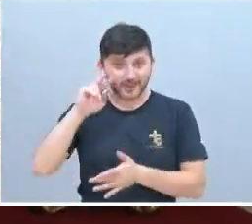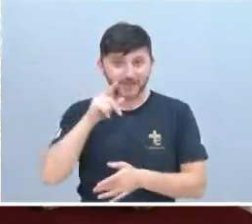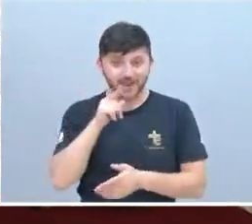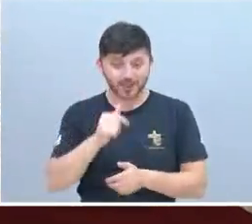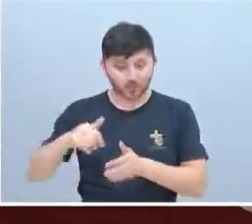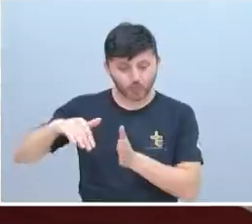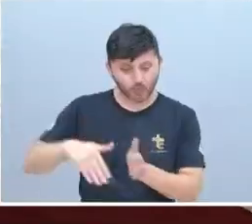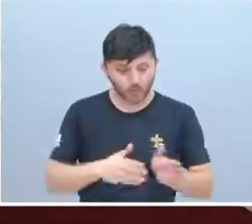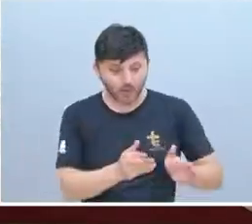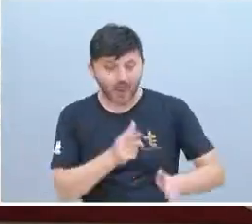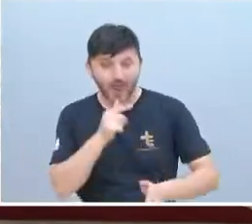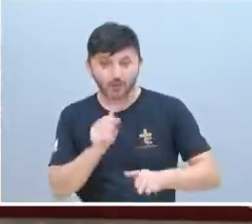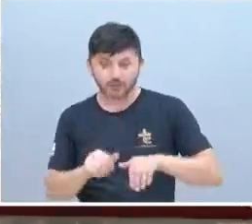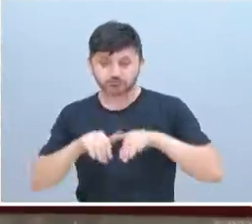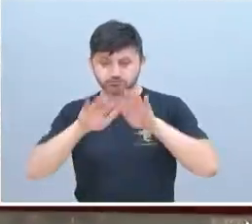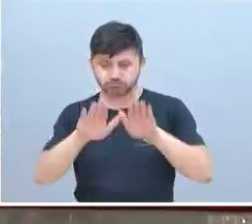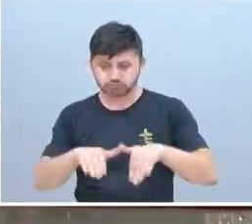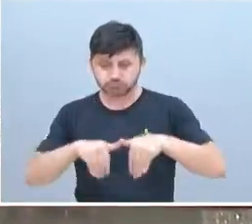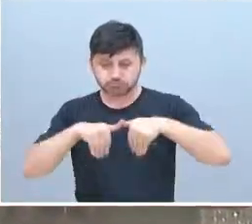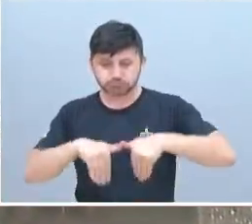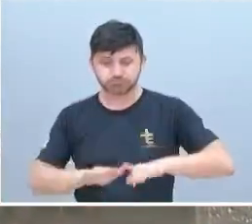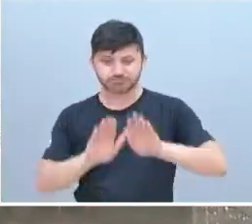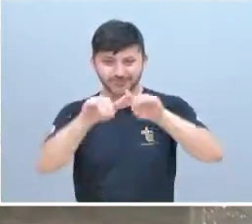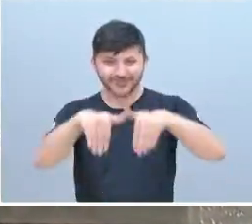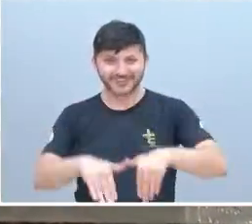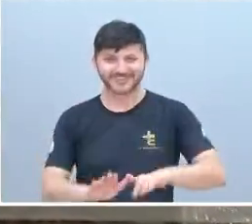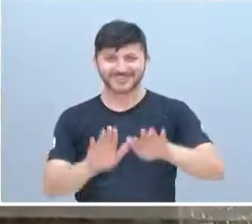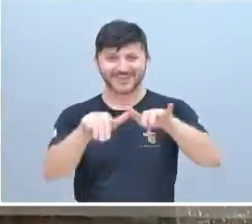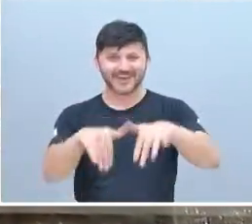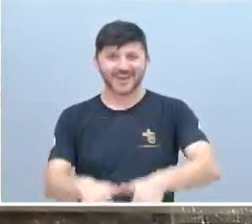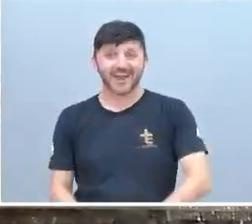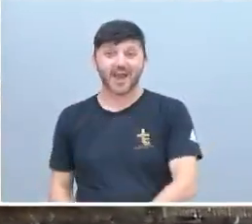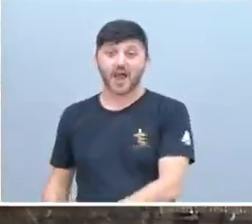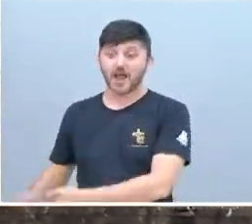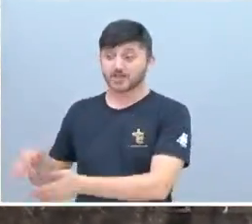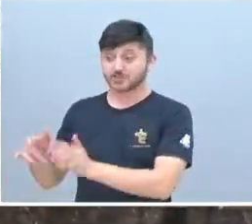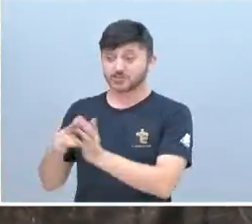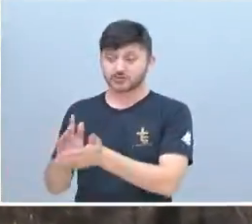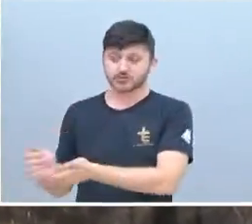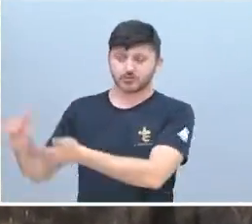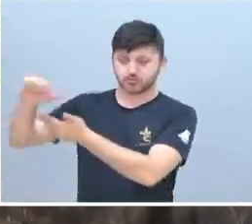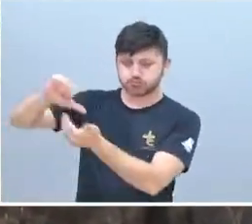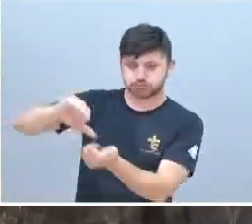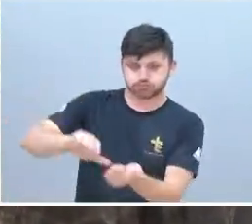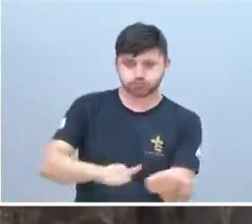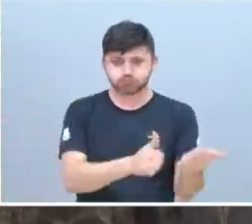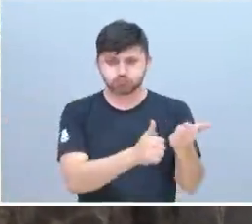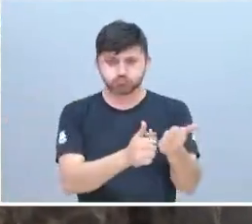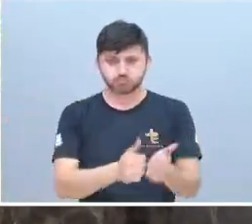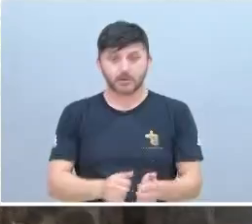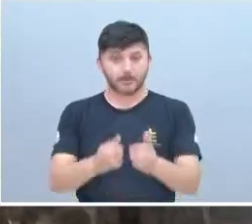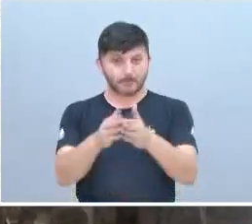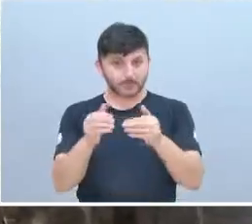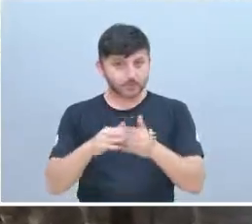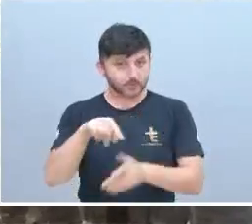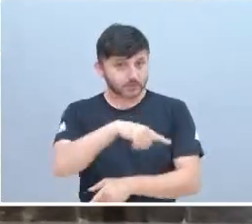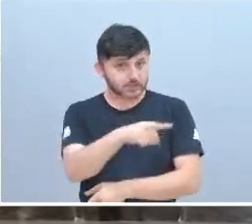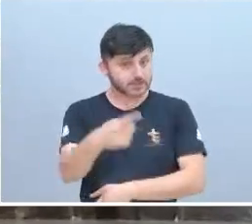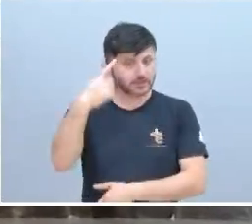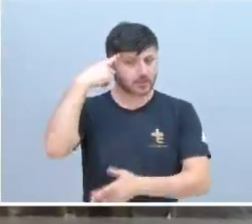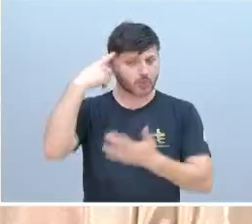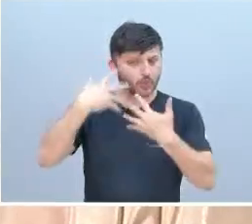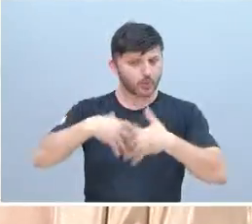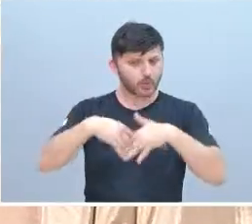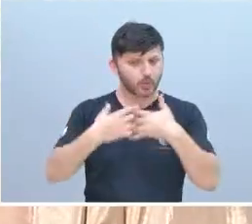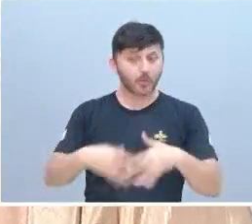Cristo. E como já exortei e pedi que pensássemos sobre o